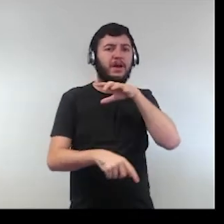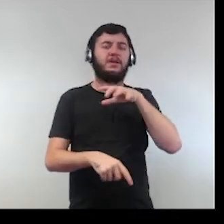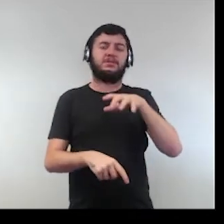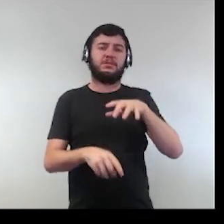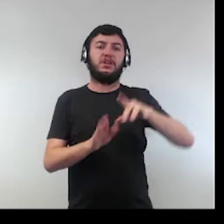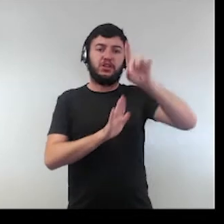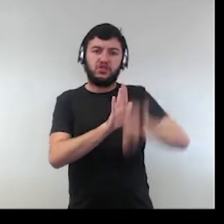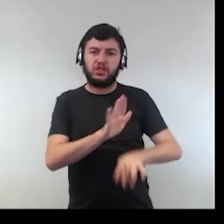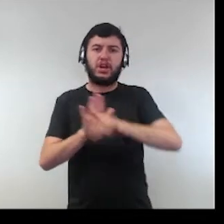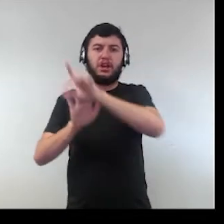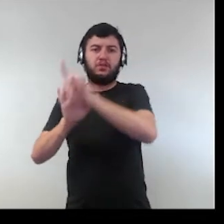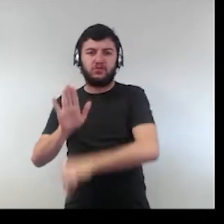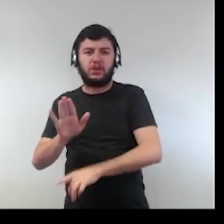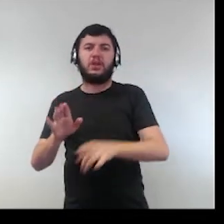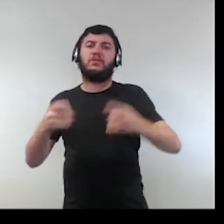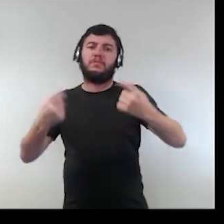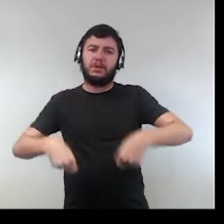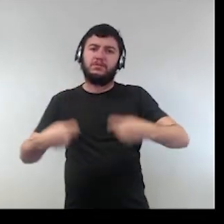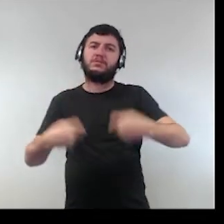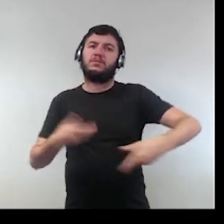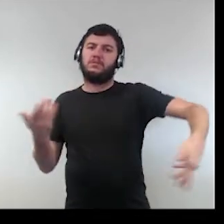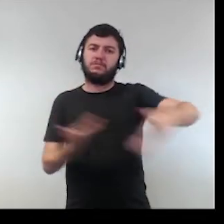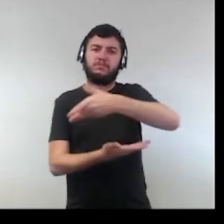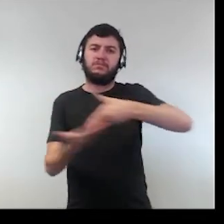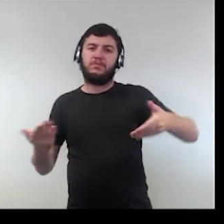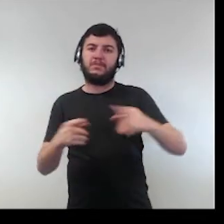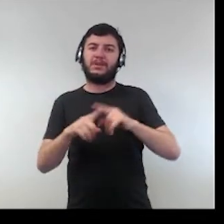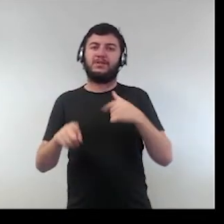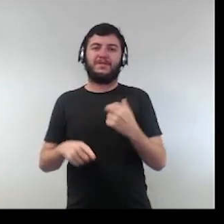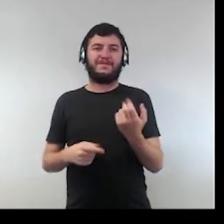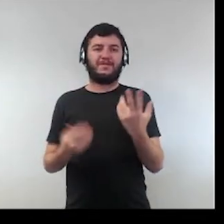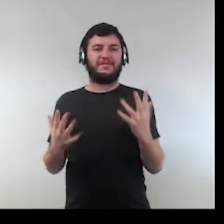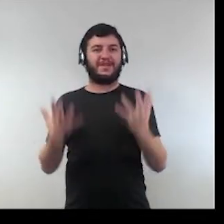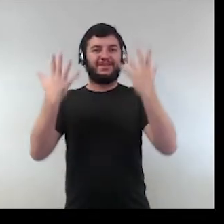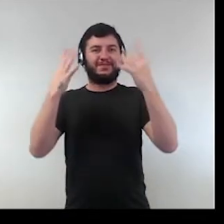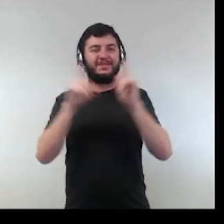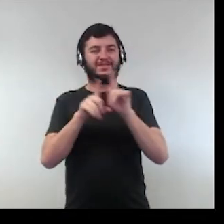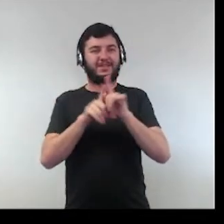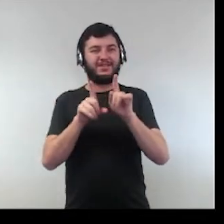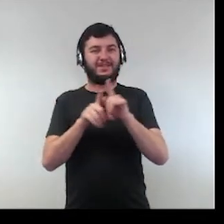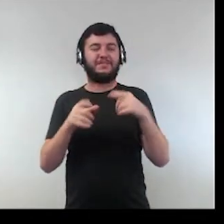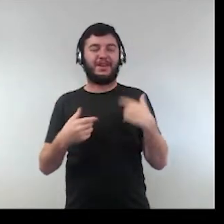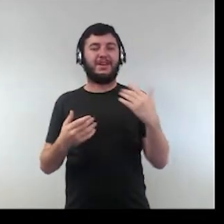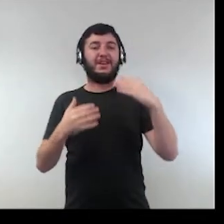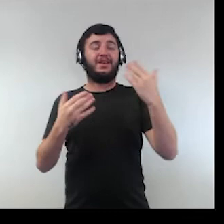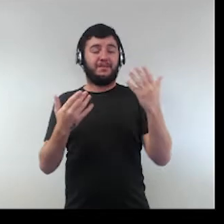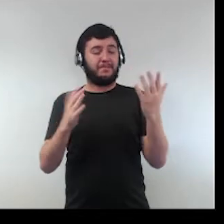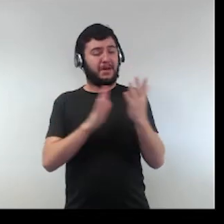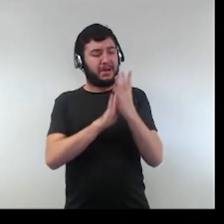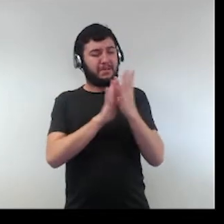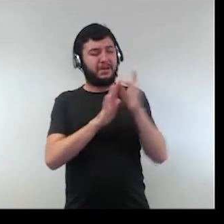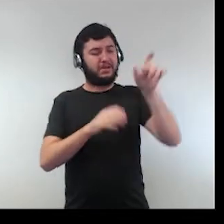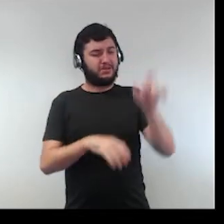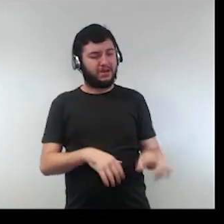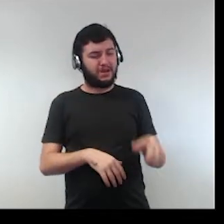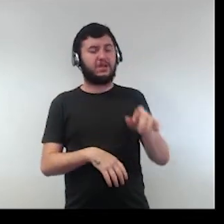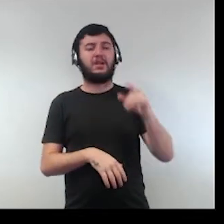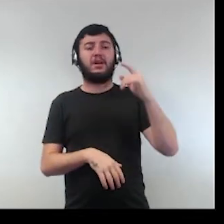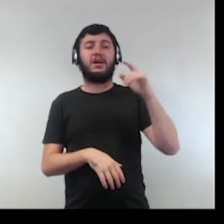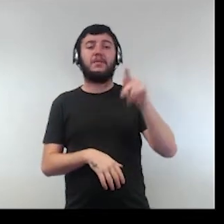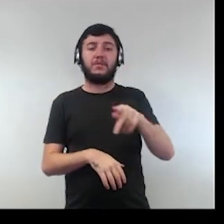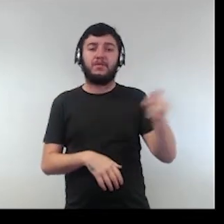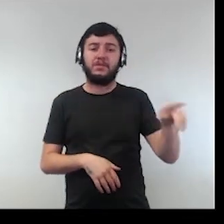de parabenizar, e aí eu faço na pessoa da doutora Rosana, pelo trabalho que eu